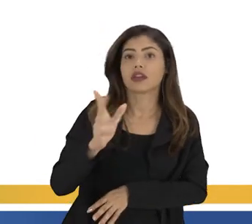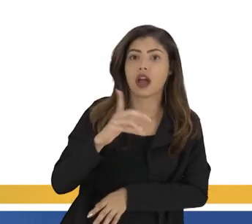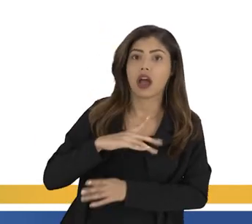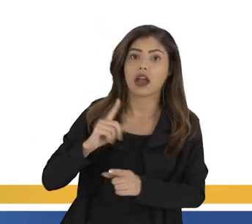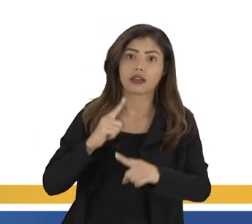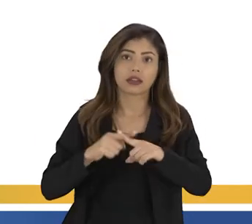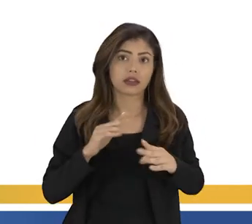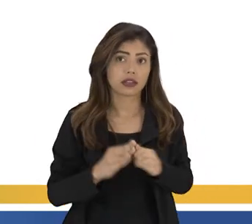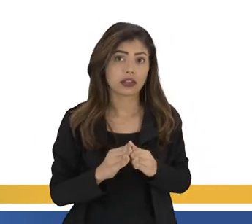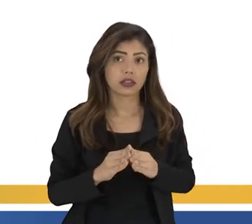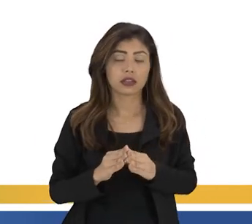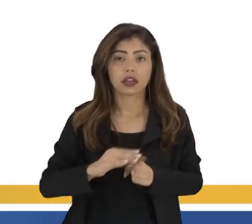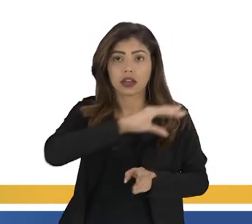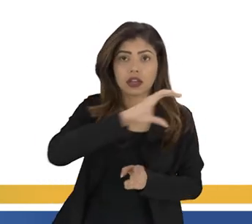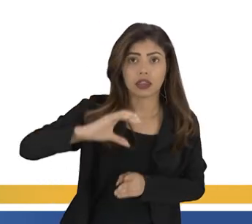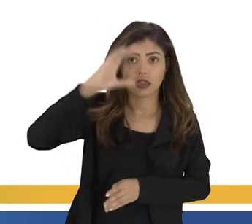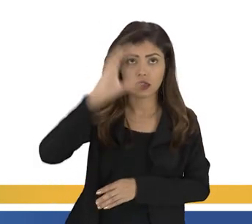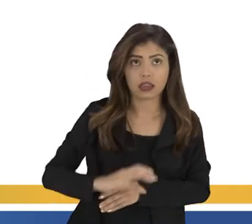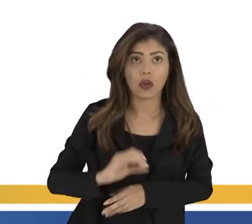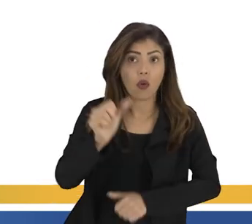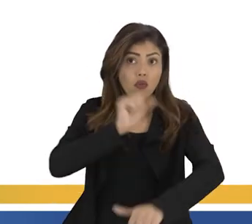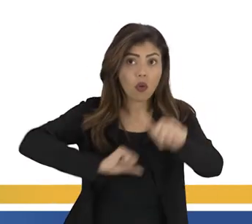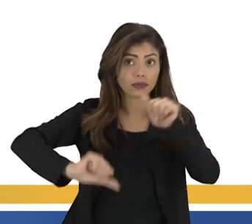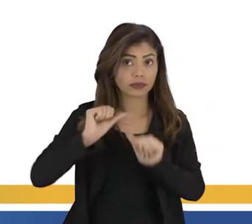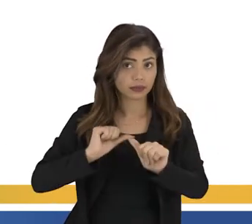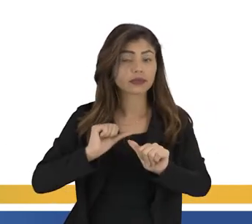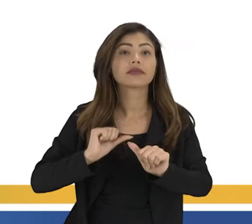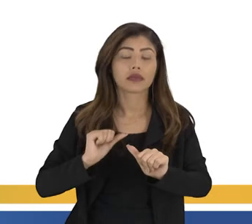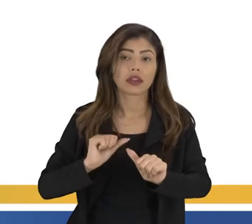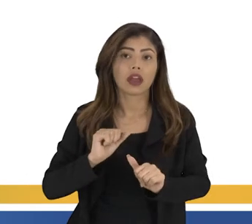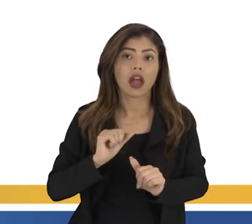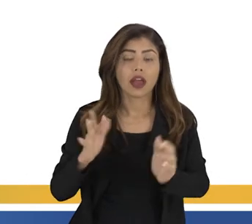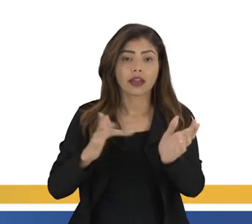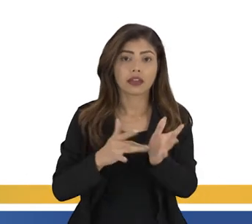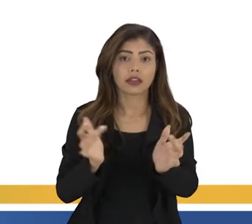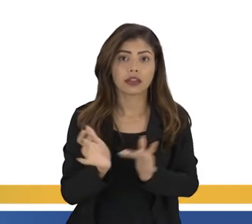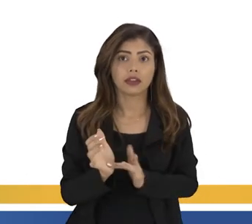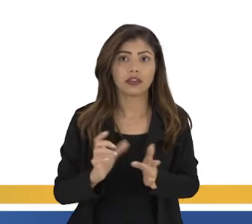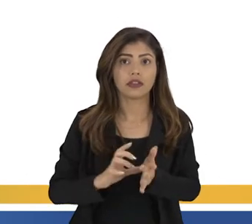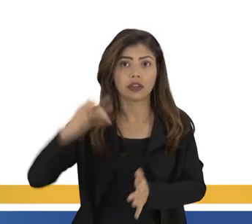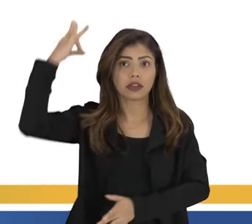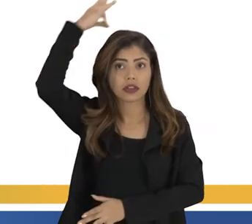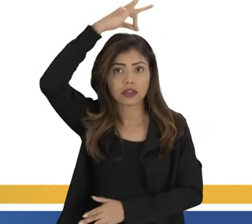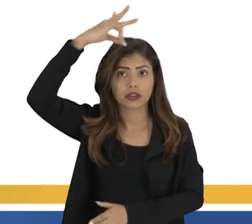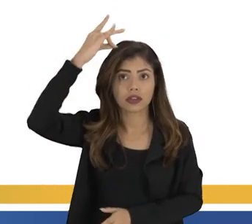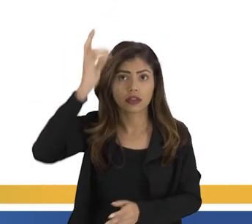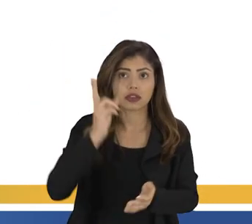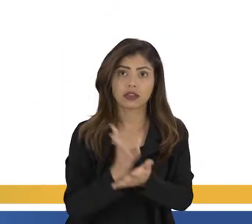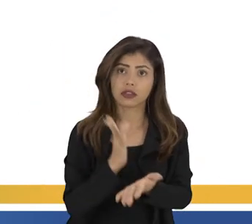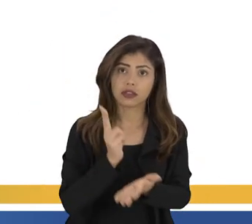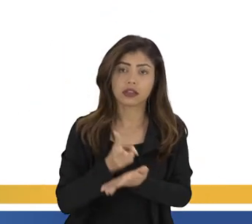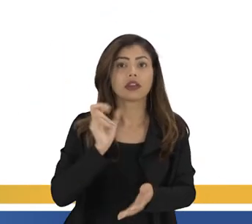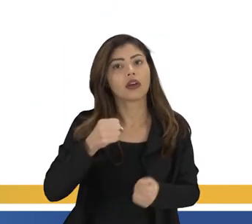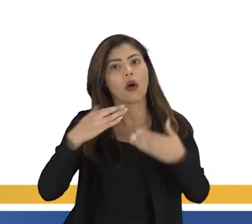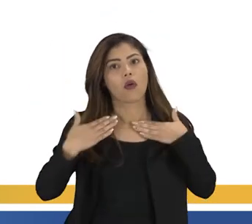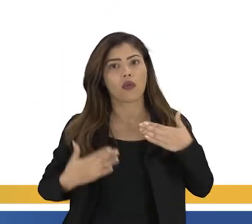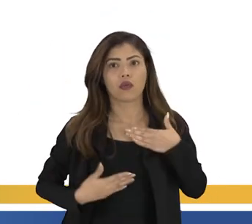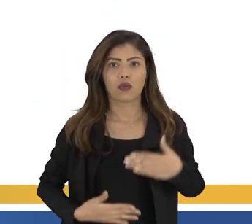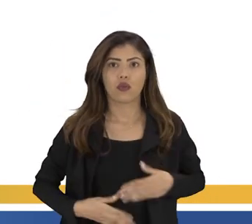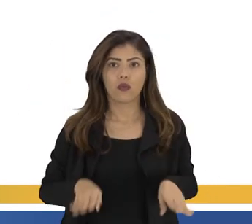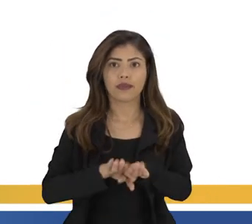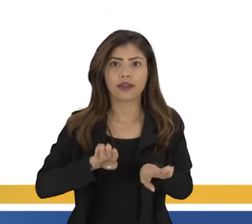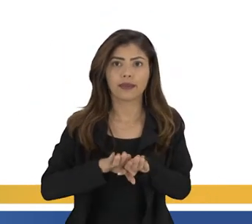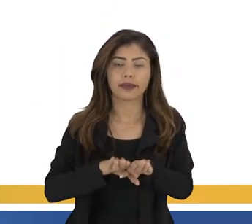católica ela defendia o contrário que cristo teria existido se em tinha um corpo espiritual